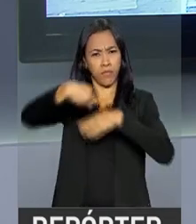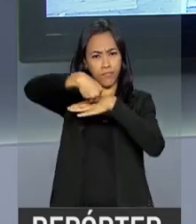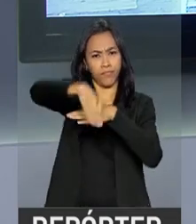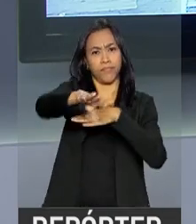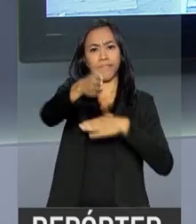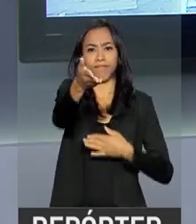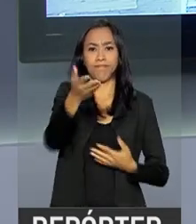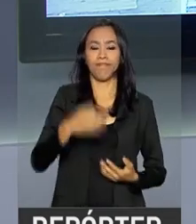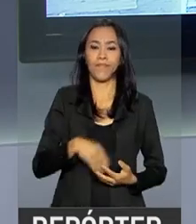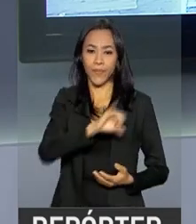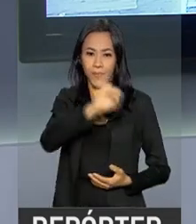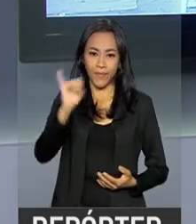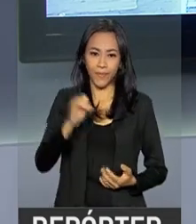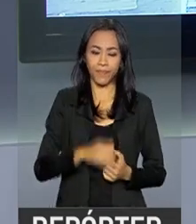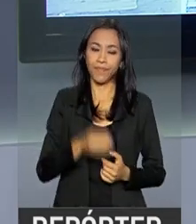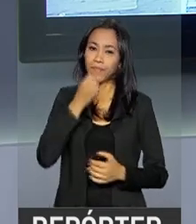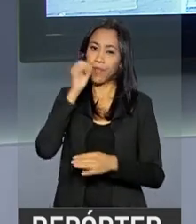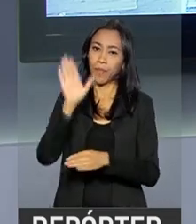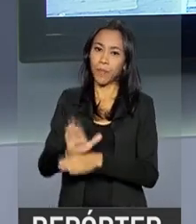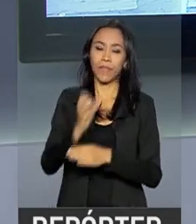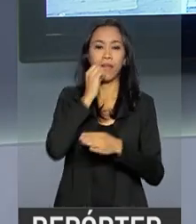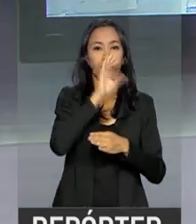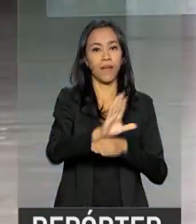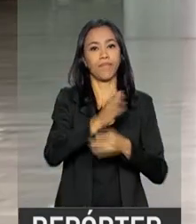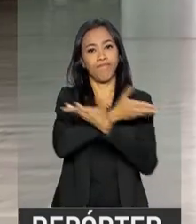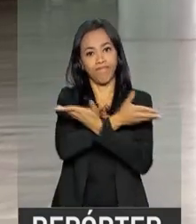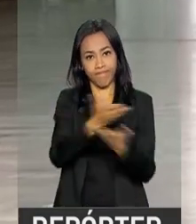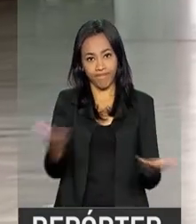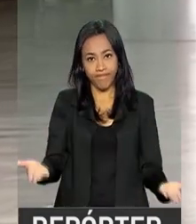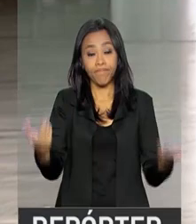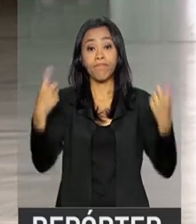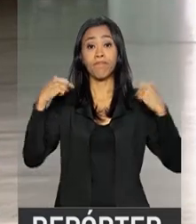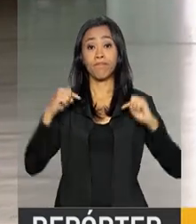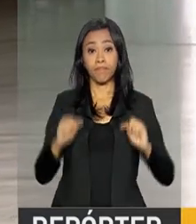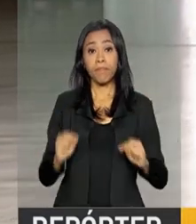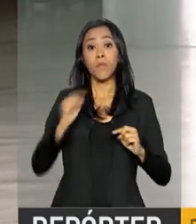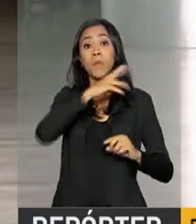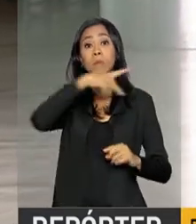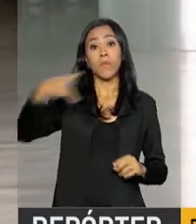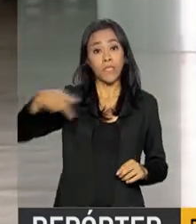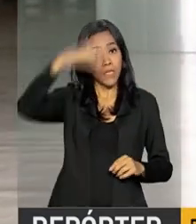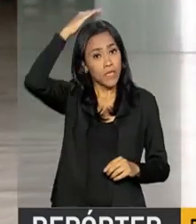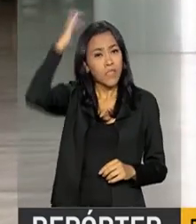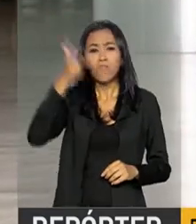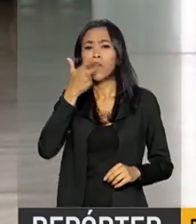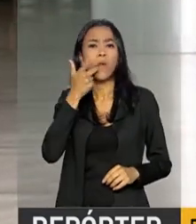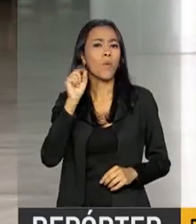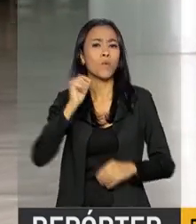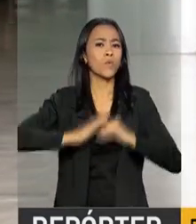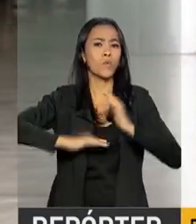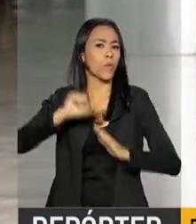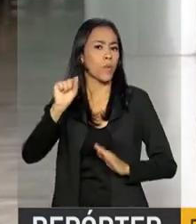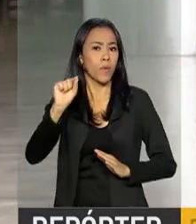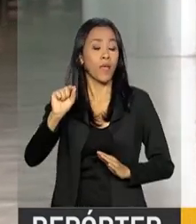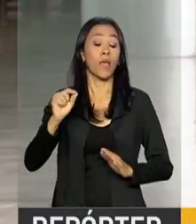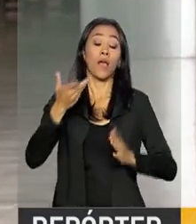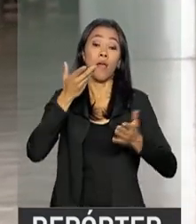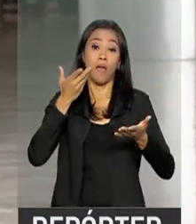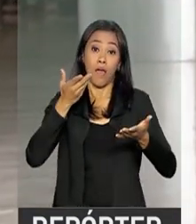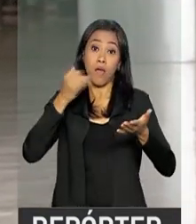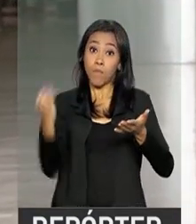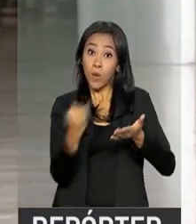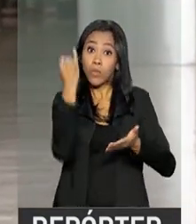lab a 3 porque era boa tarde boa tarde a todos o presidente comentou sobre a importância da aprovação da reforma da previdência